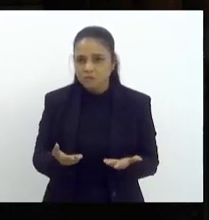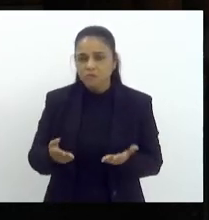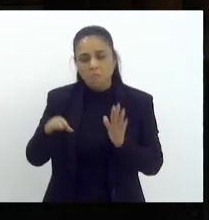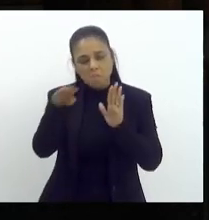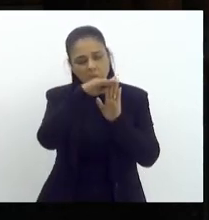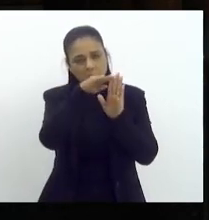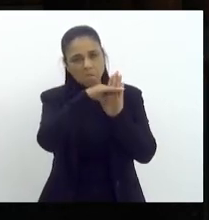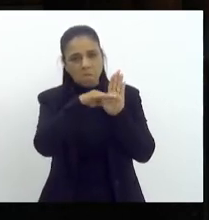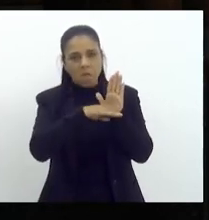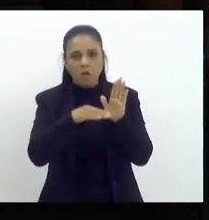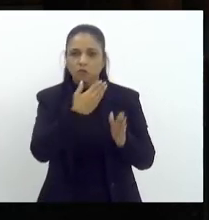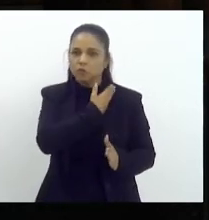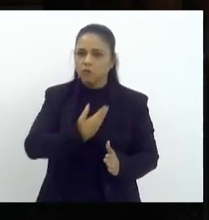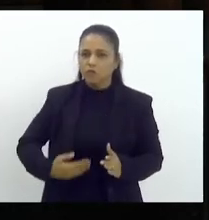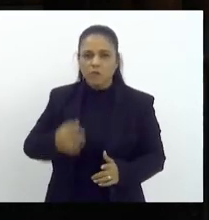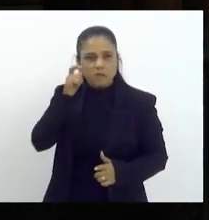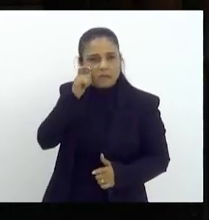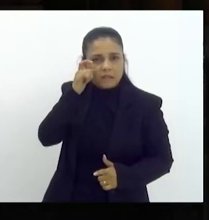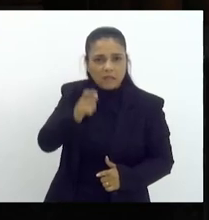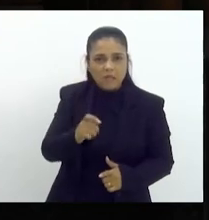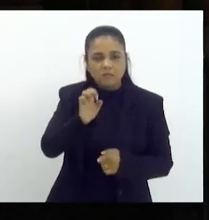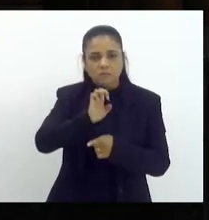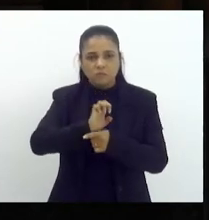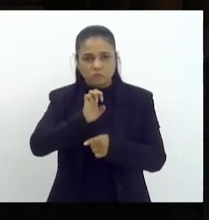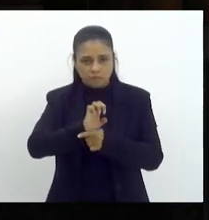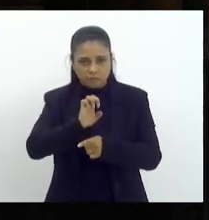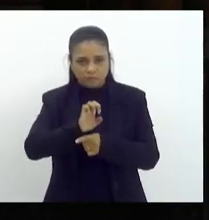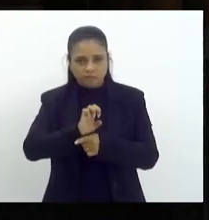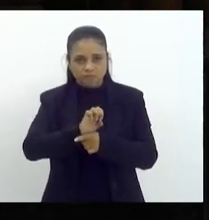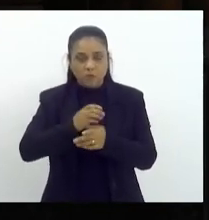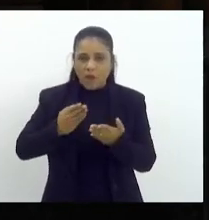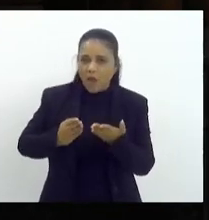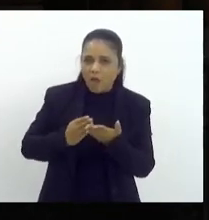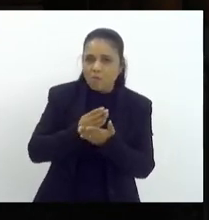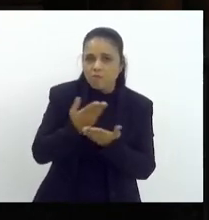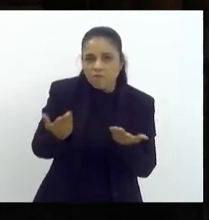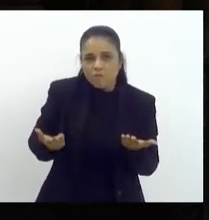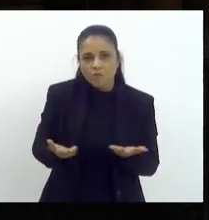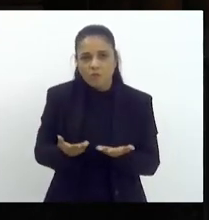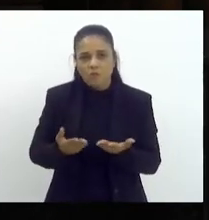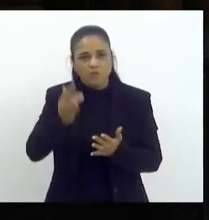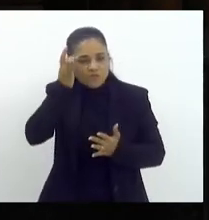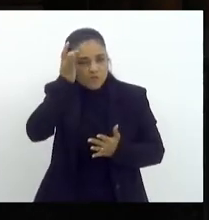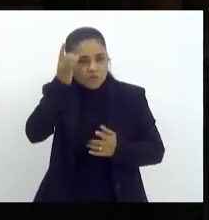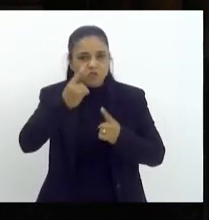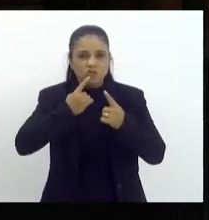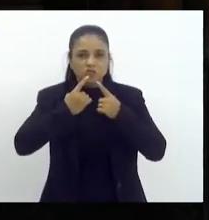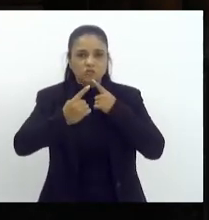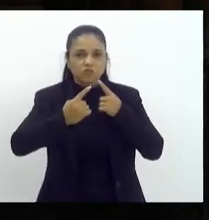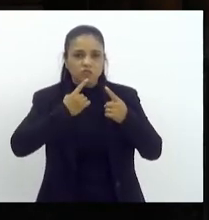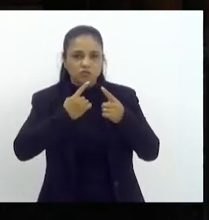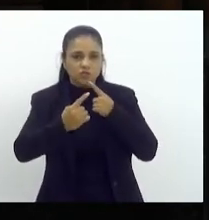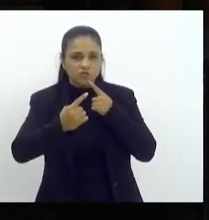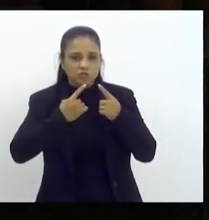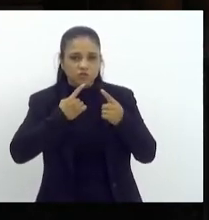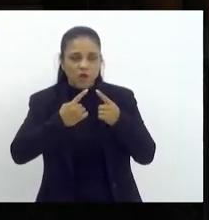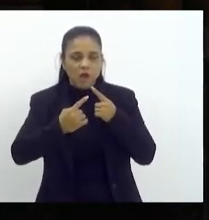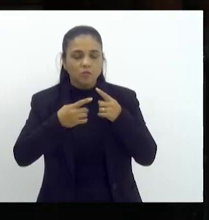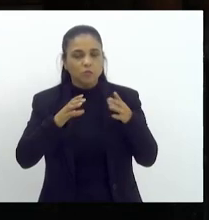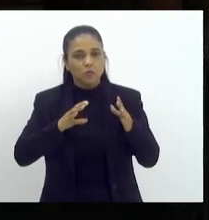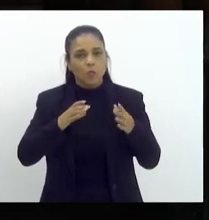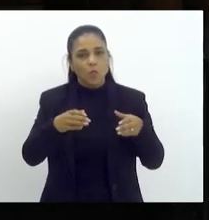pautas de interesse do Governo do Estado fossem aprovadas neste dia é facilitando o diálogo qual posição